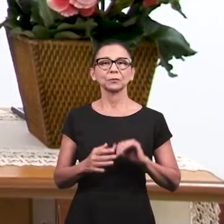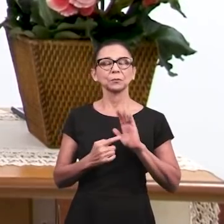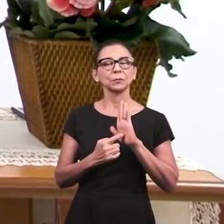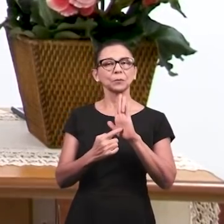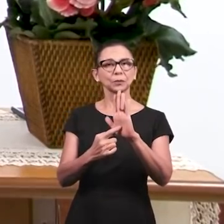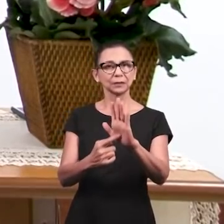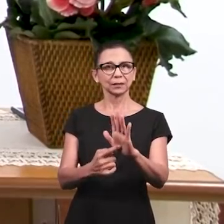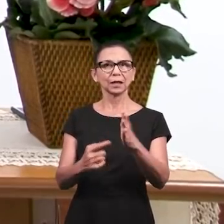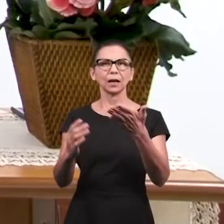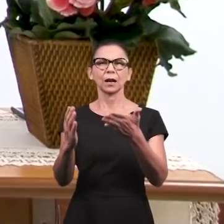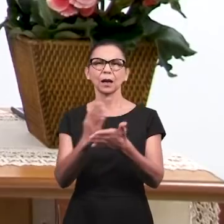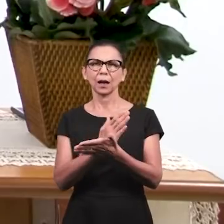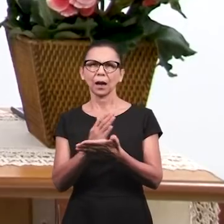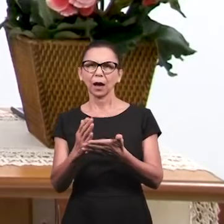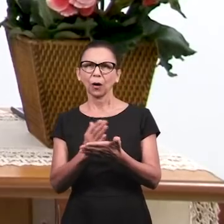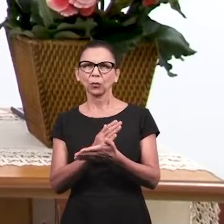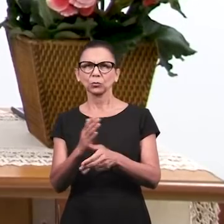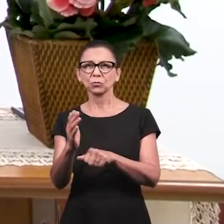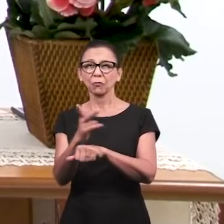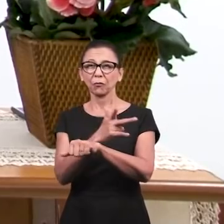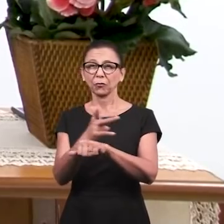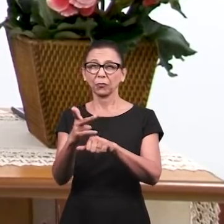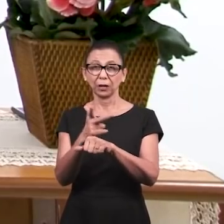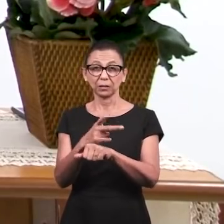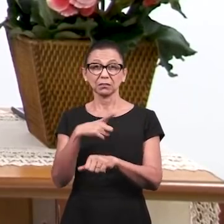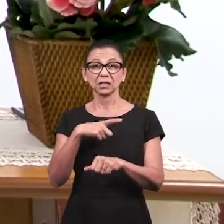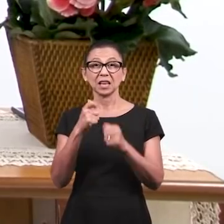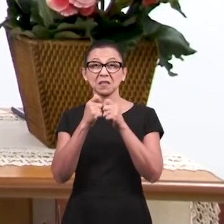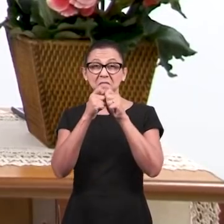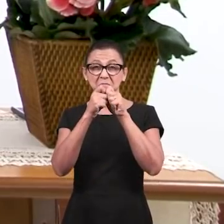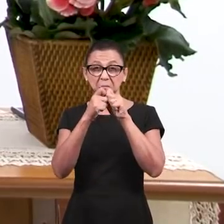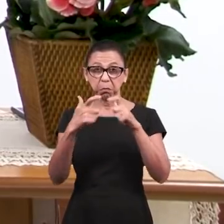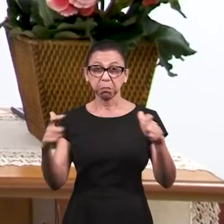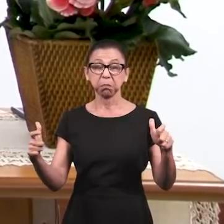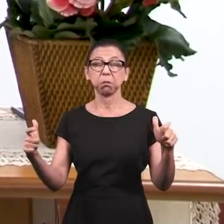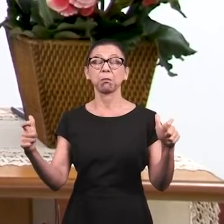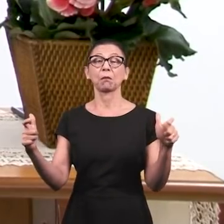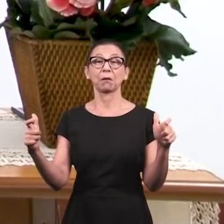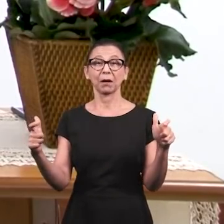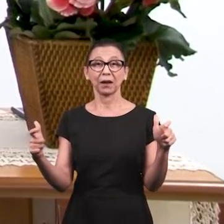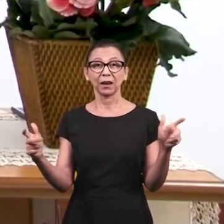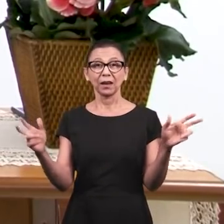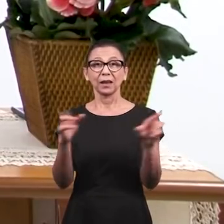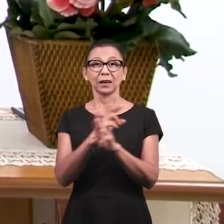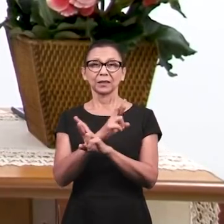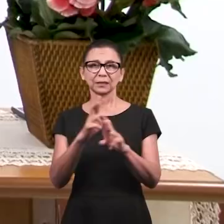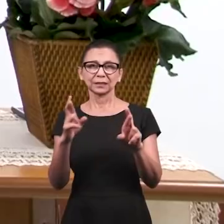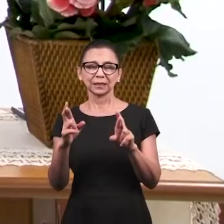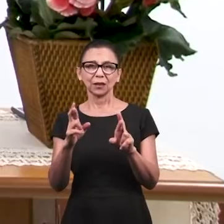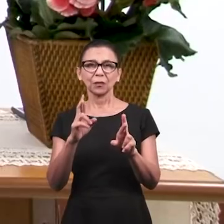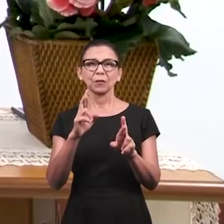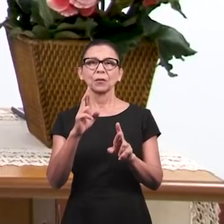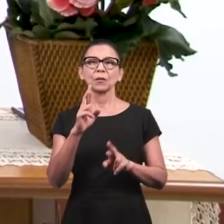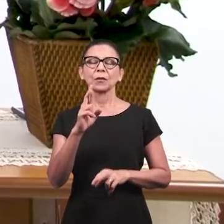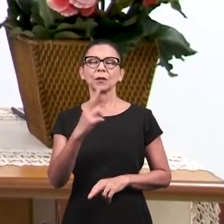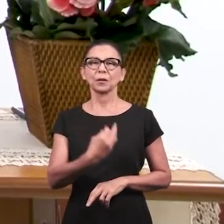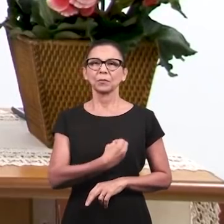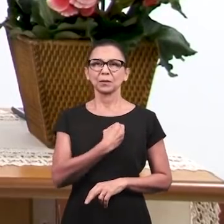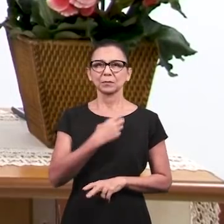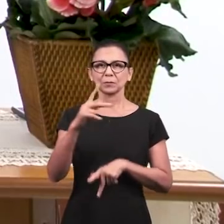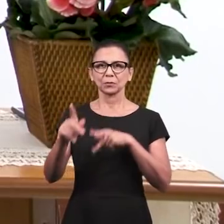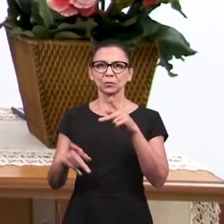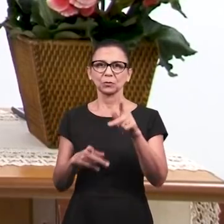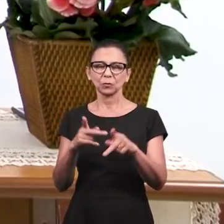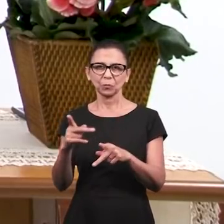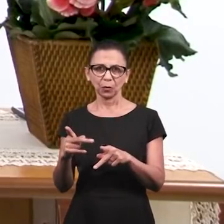vamos apresentar alguns dos muitos vídeos que temos recebido em relação à participação do nosso povo